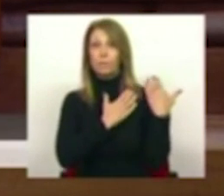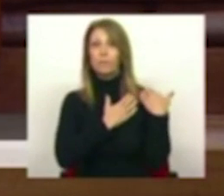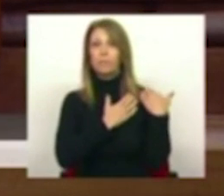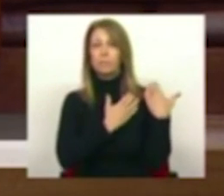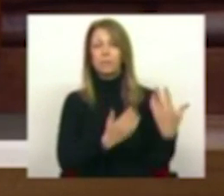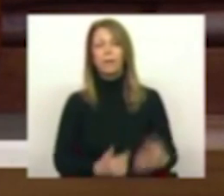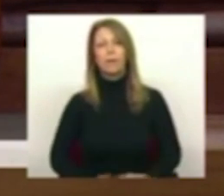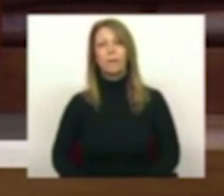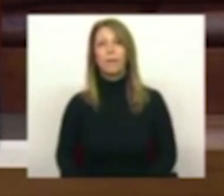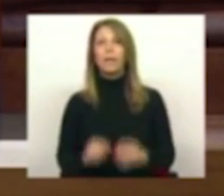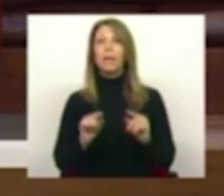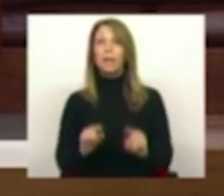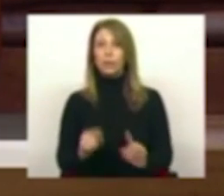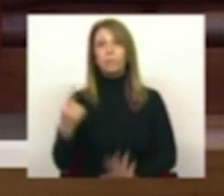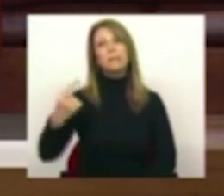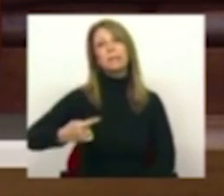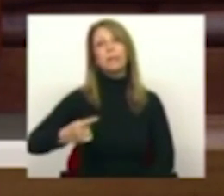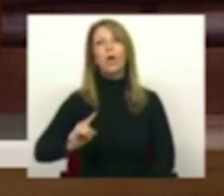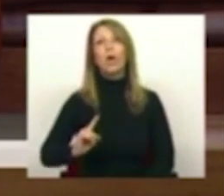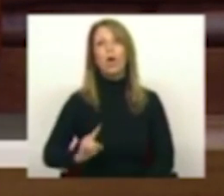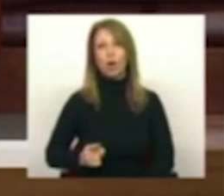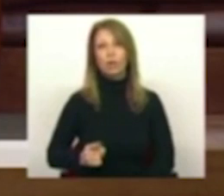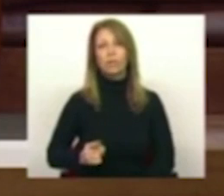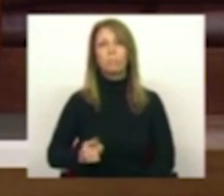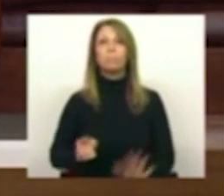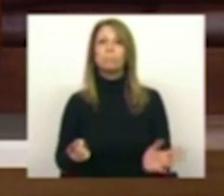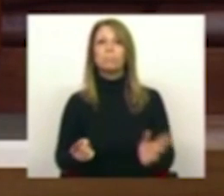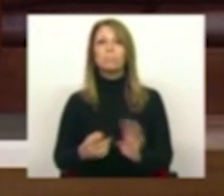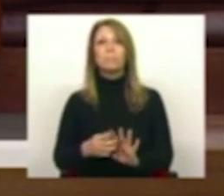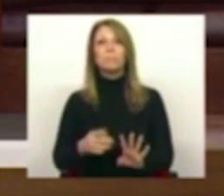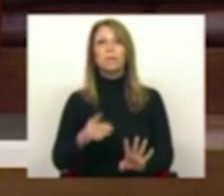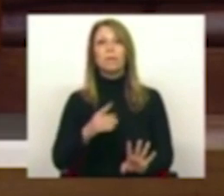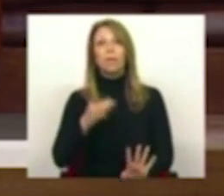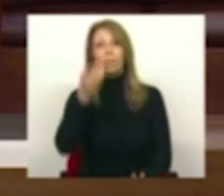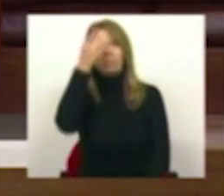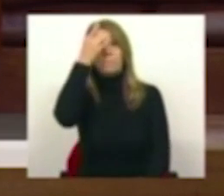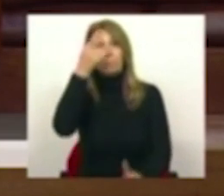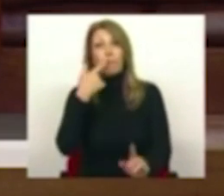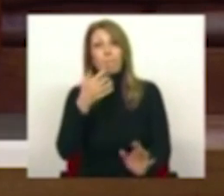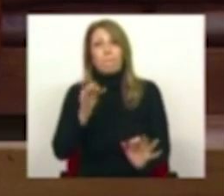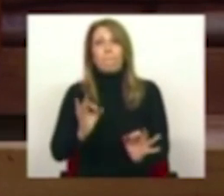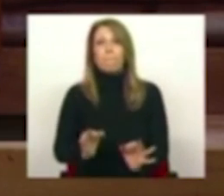responsabilidade. Isto vai exigir que a ótica necessite de